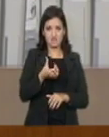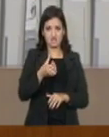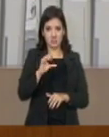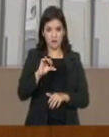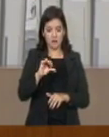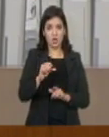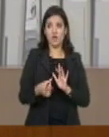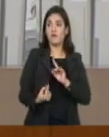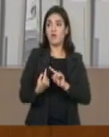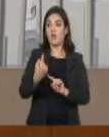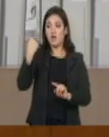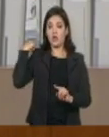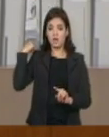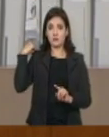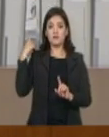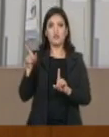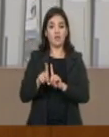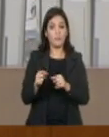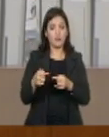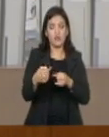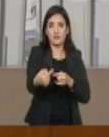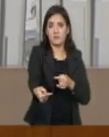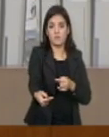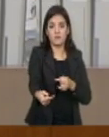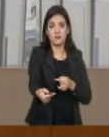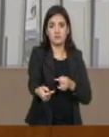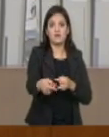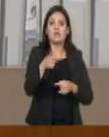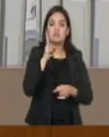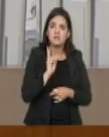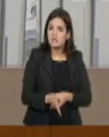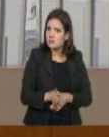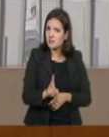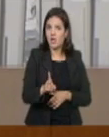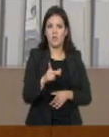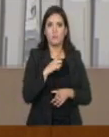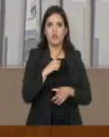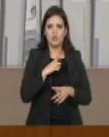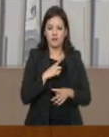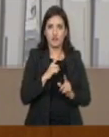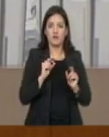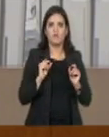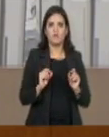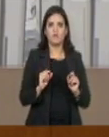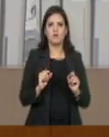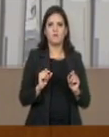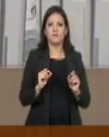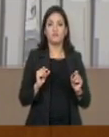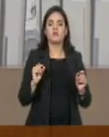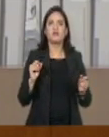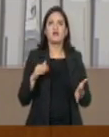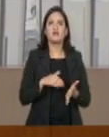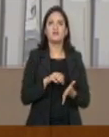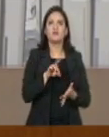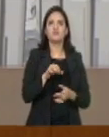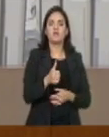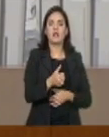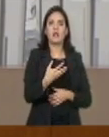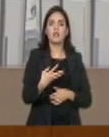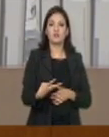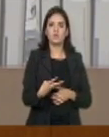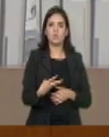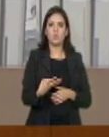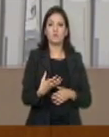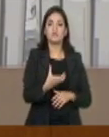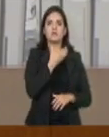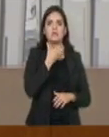prerrogativa de função, seja posteriormente a 69, sempre foi exigido, até a data de 14 de dezembro